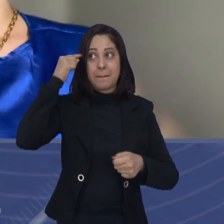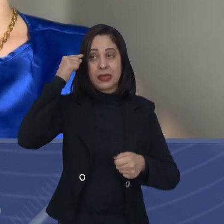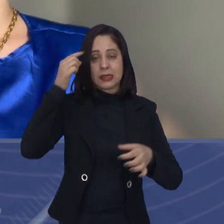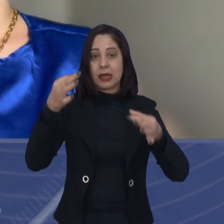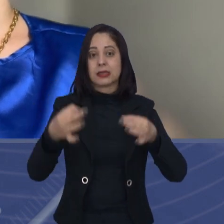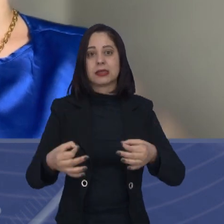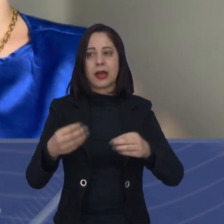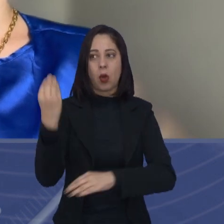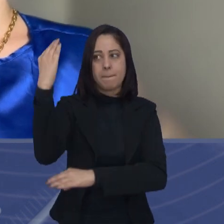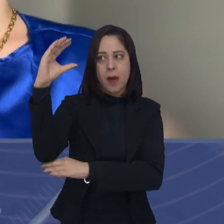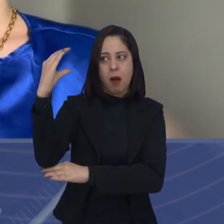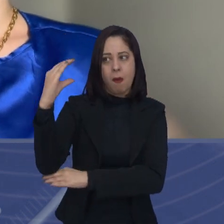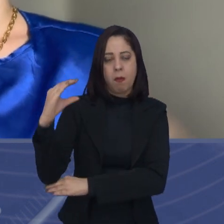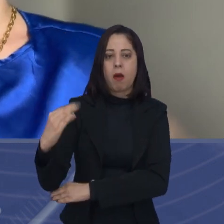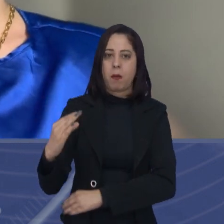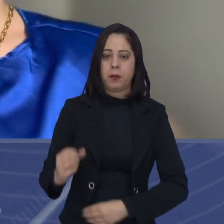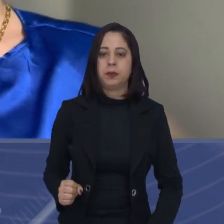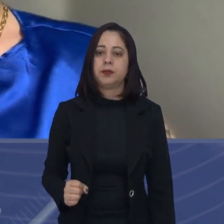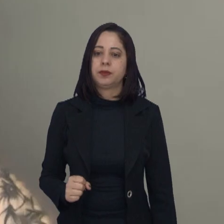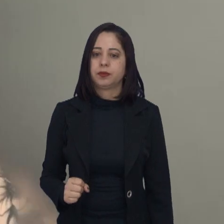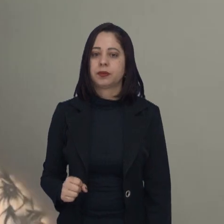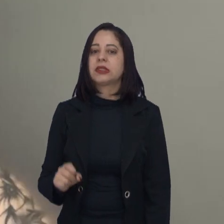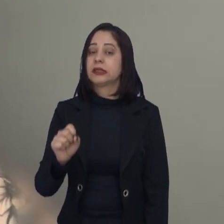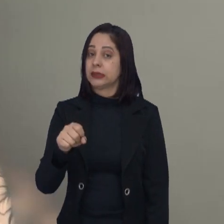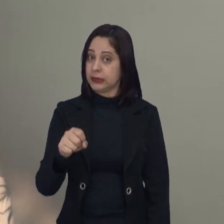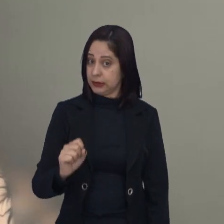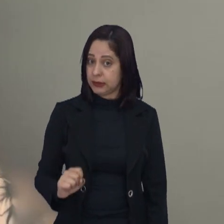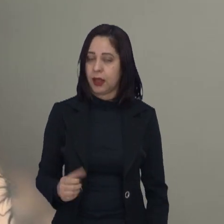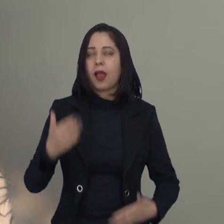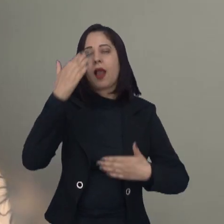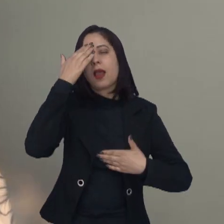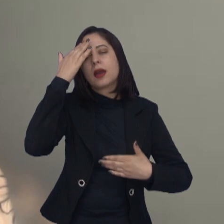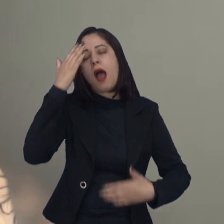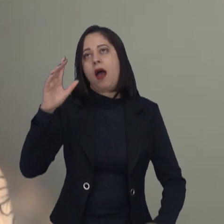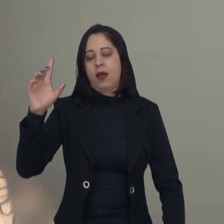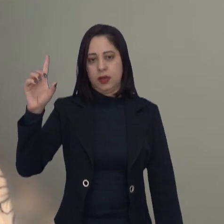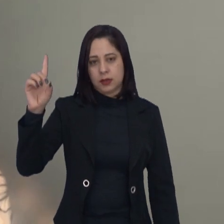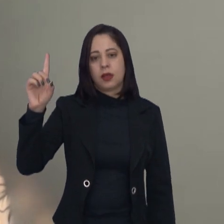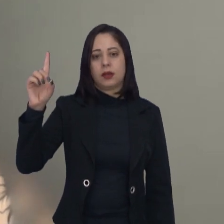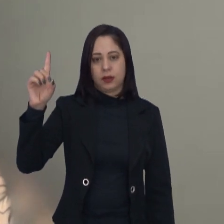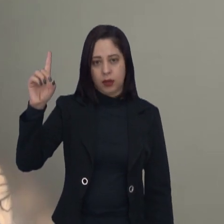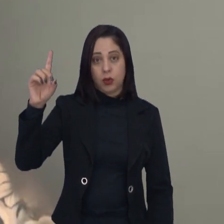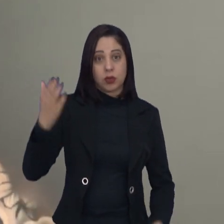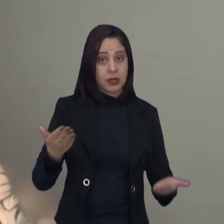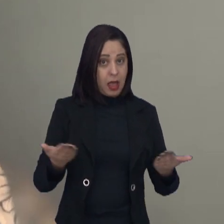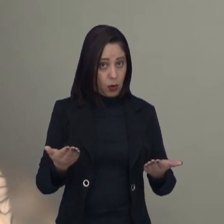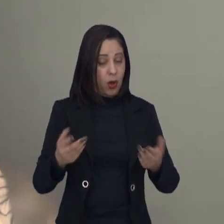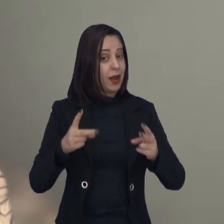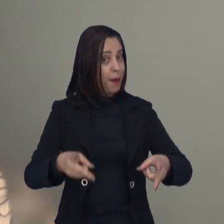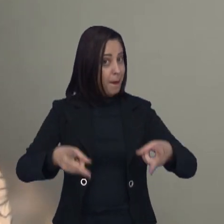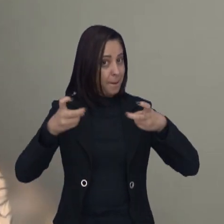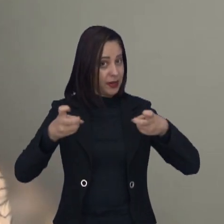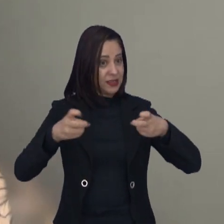que você posta. Com certeza, Daniela. Hoje, graças a Deus, a gente está aí acompanhando uma mudança que